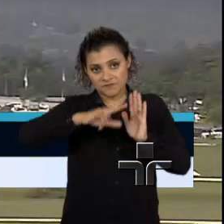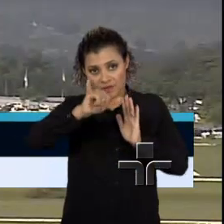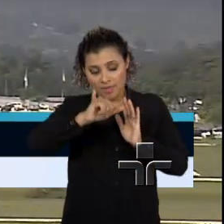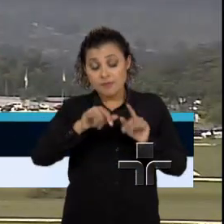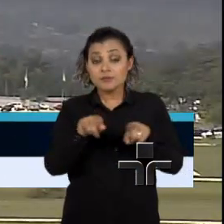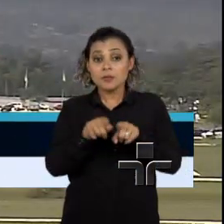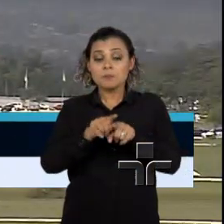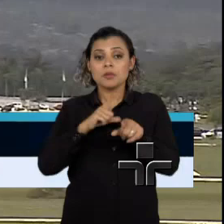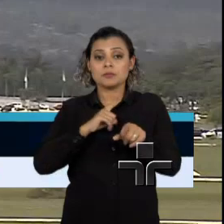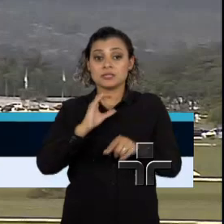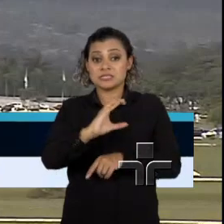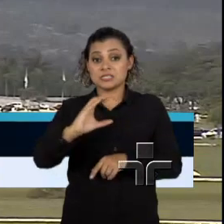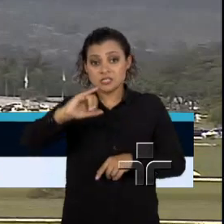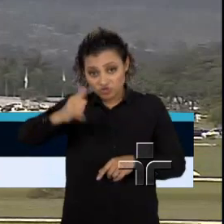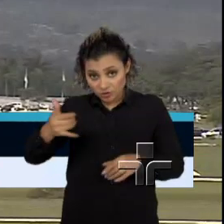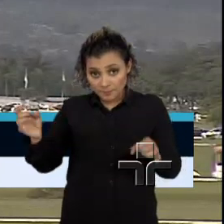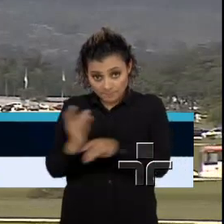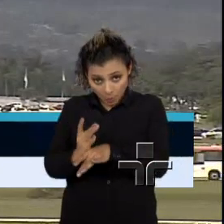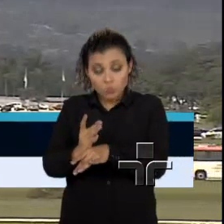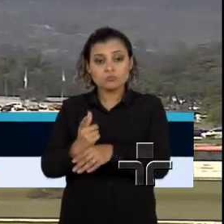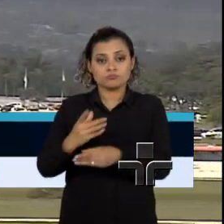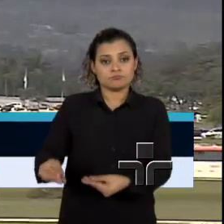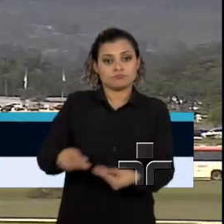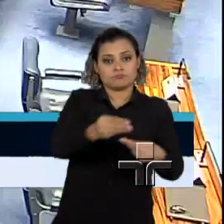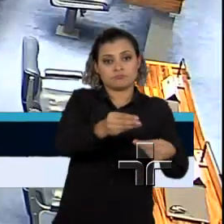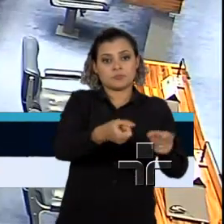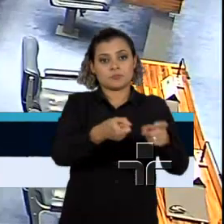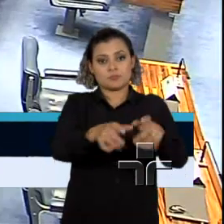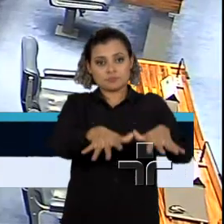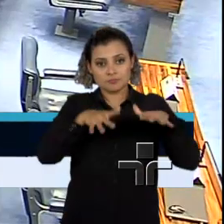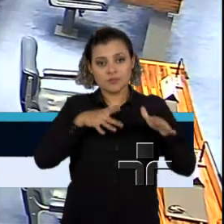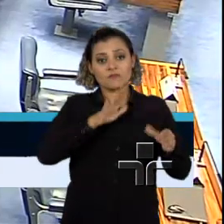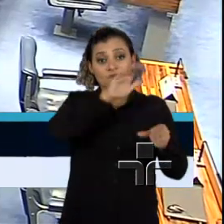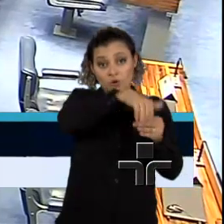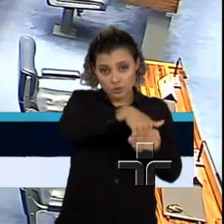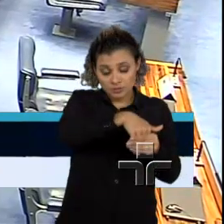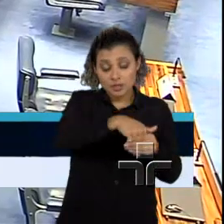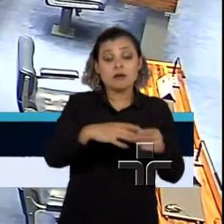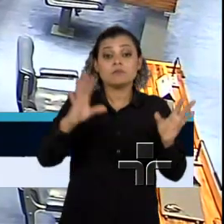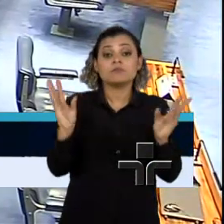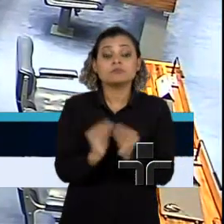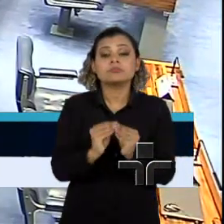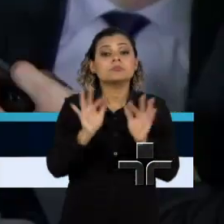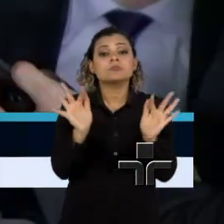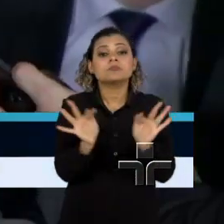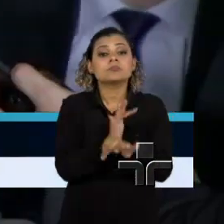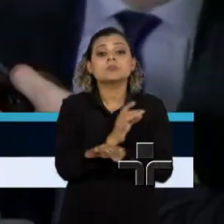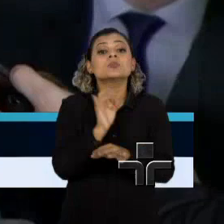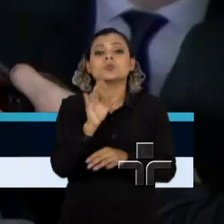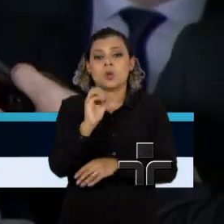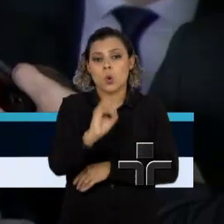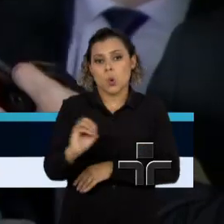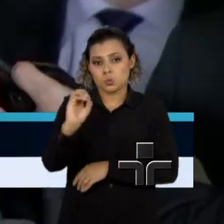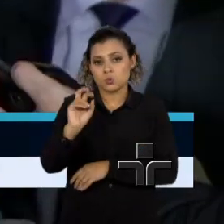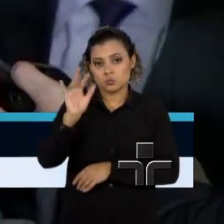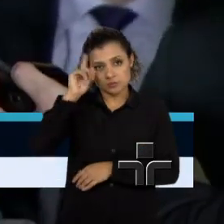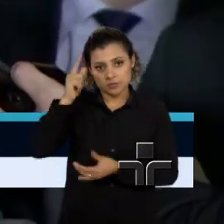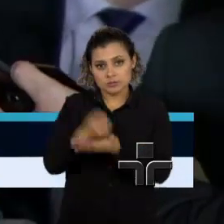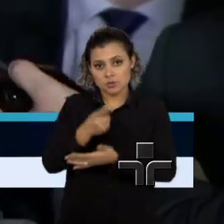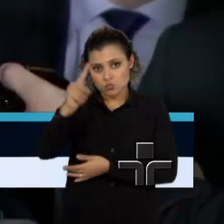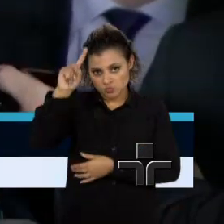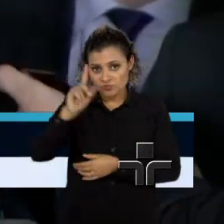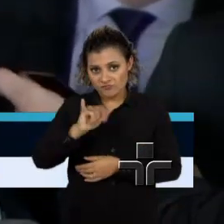de passar na CCJ, vai para a votação em plenário. A conclusão está prevista para outubro. Todos os senadores estão